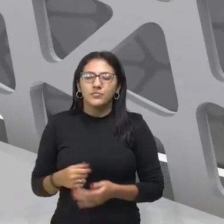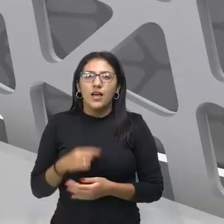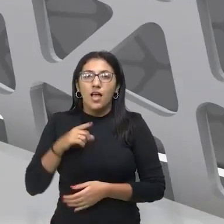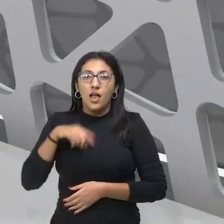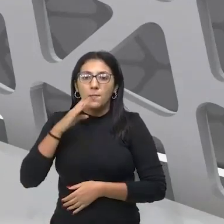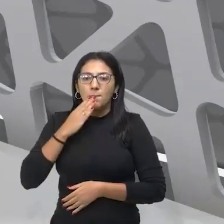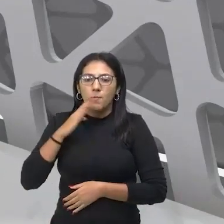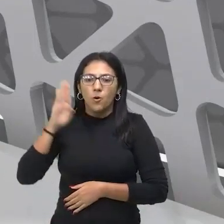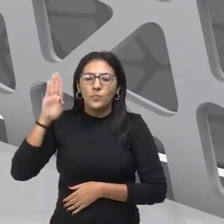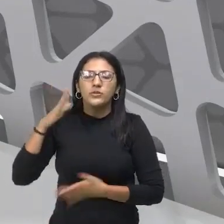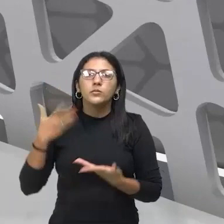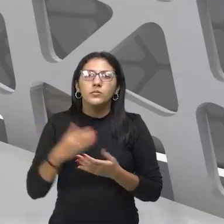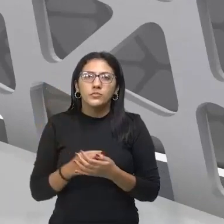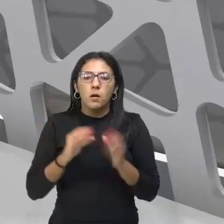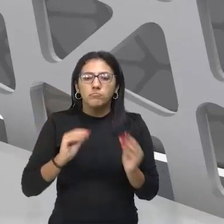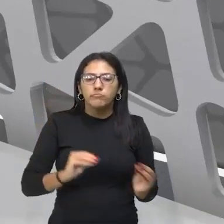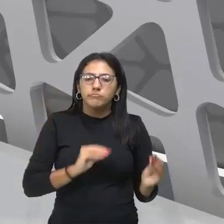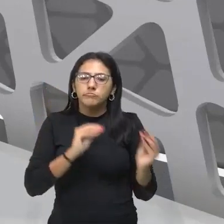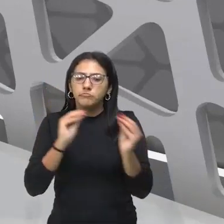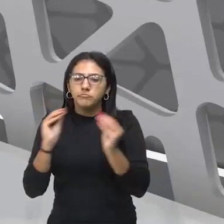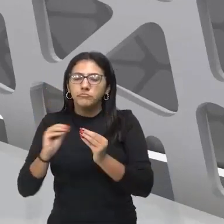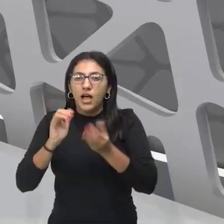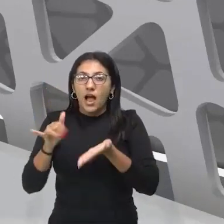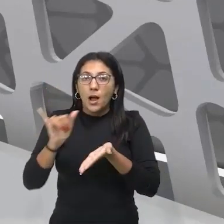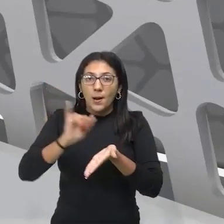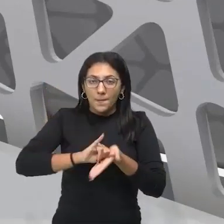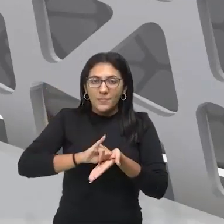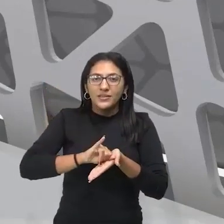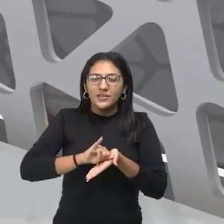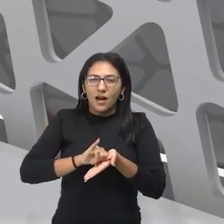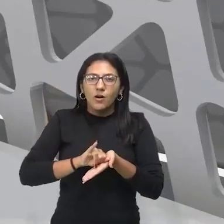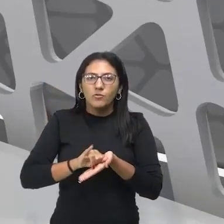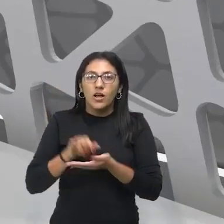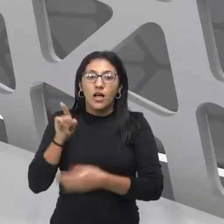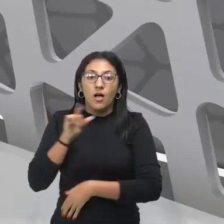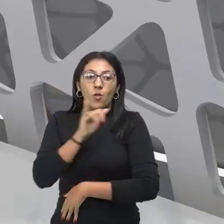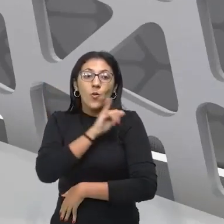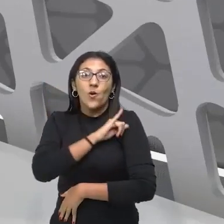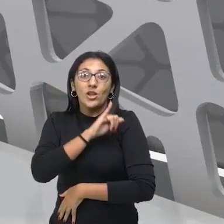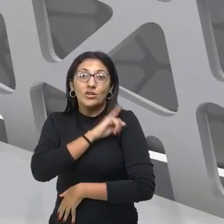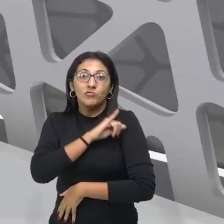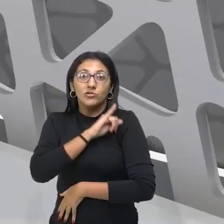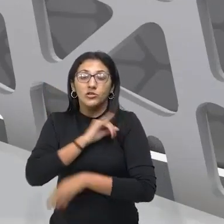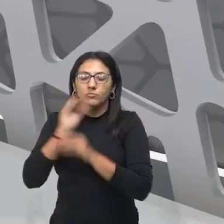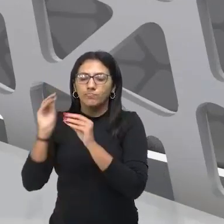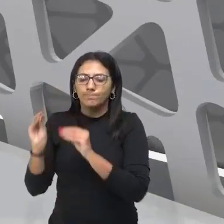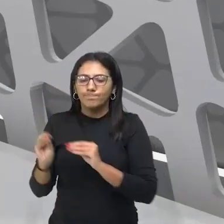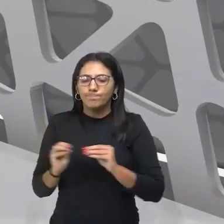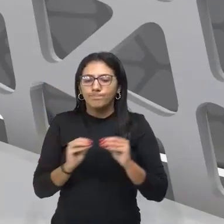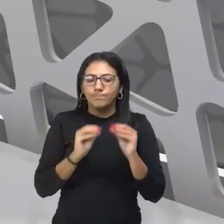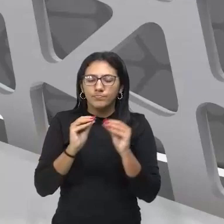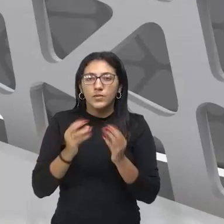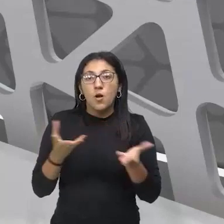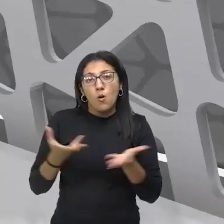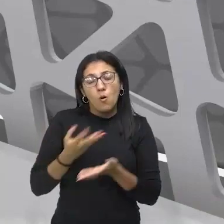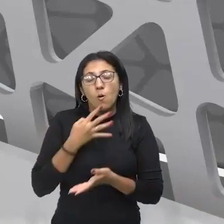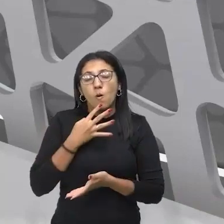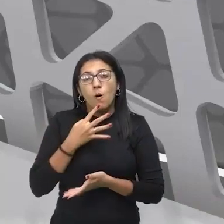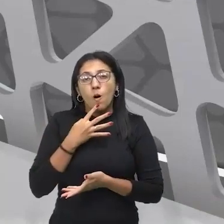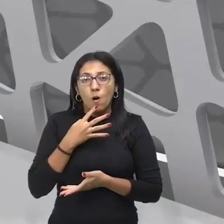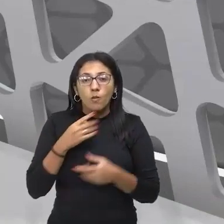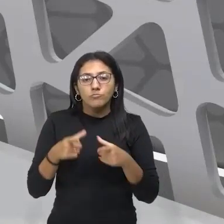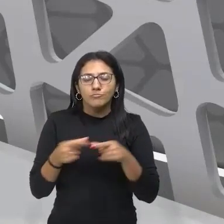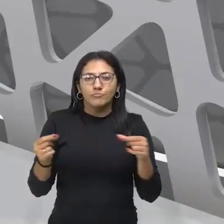promessa: transferir a capital federal do Rio de Janeiro para o Centro-Oeste, para a região onde ela é